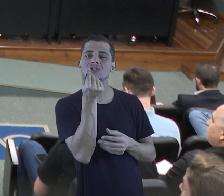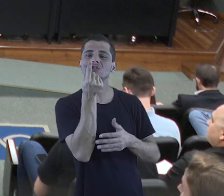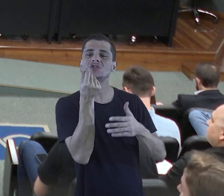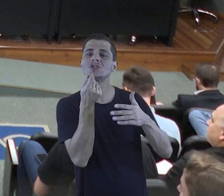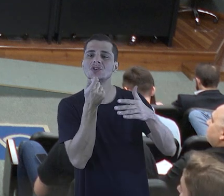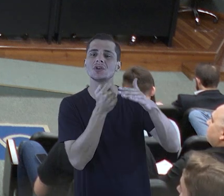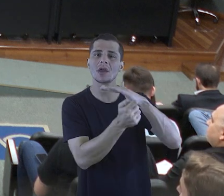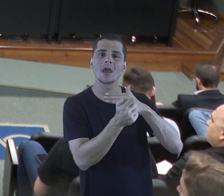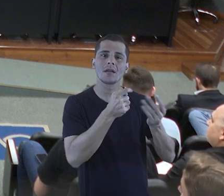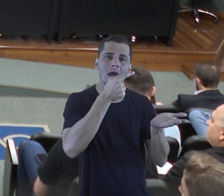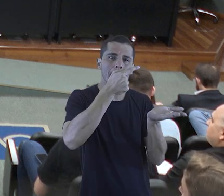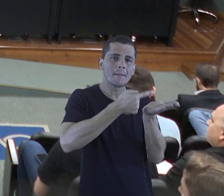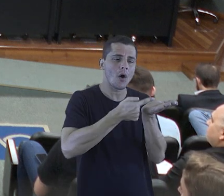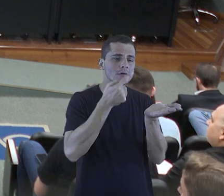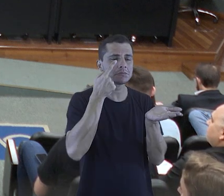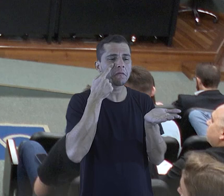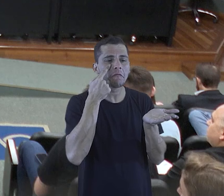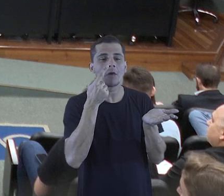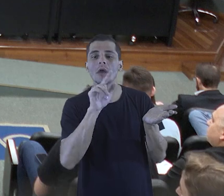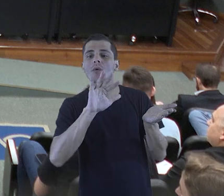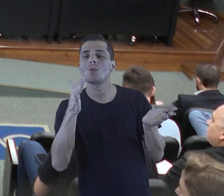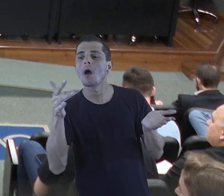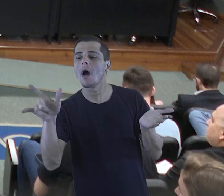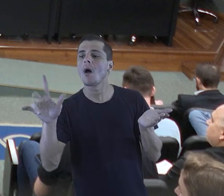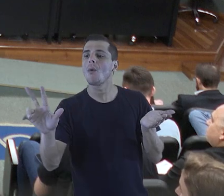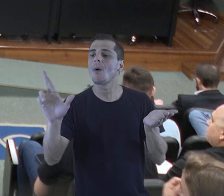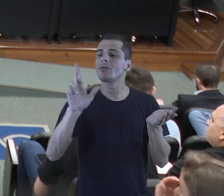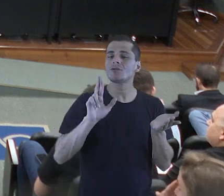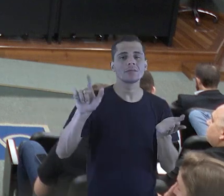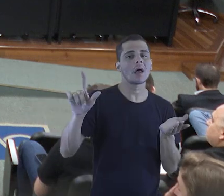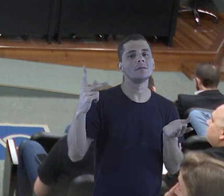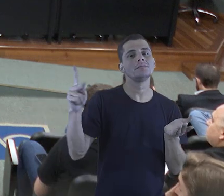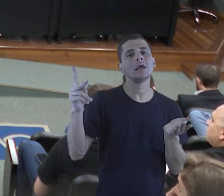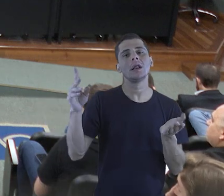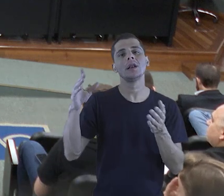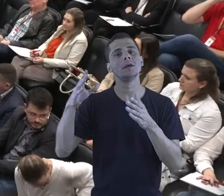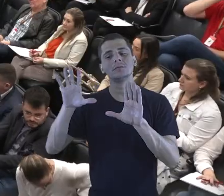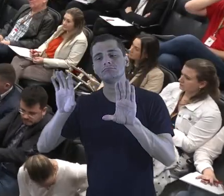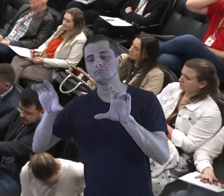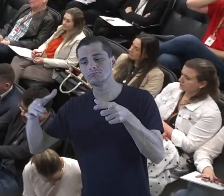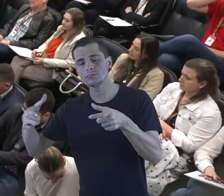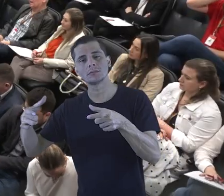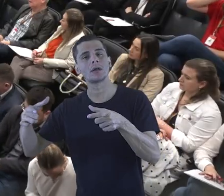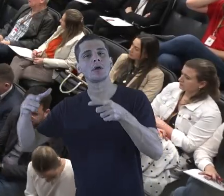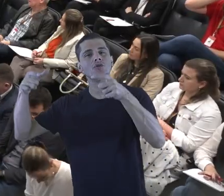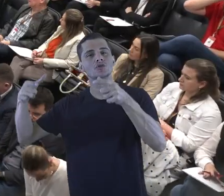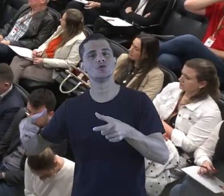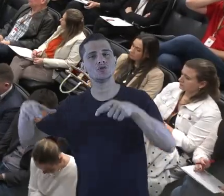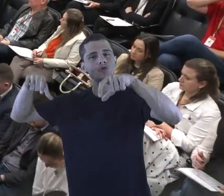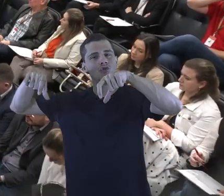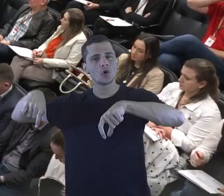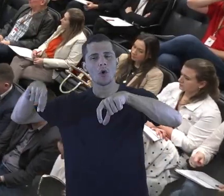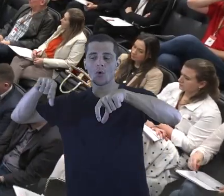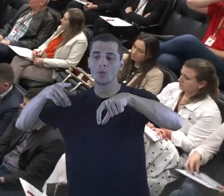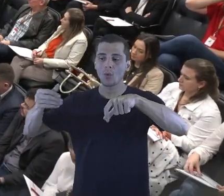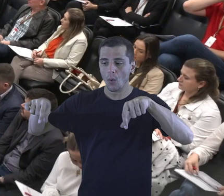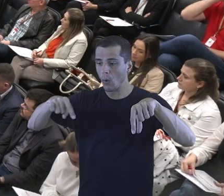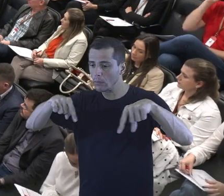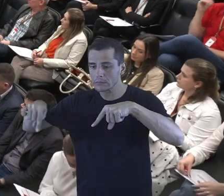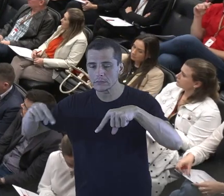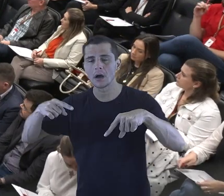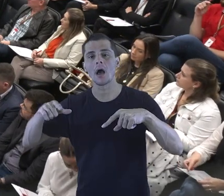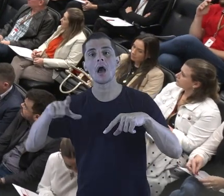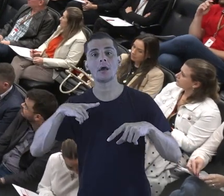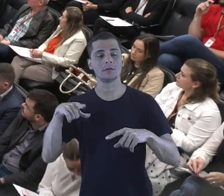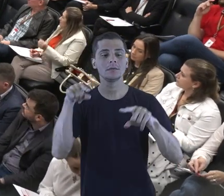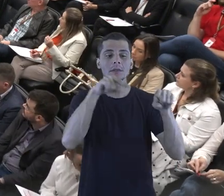Que não é a denúncia dos jogadores que combinavam... Não tem nada a ver. É uma questão interna. Sabe quanto que se movimenta dentro de um site